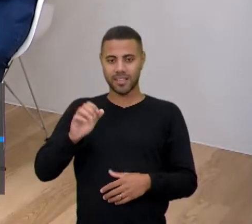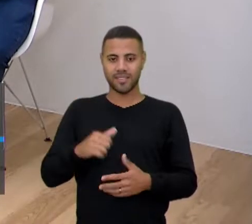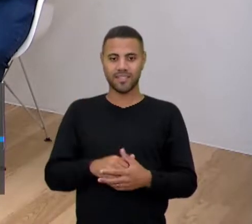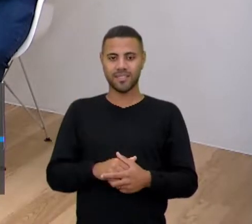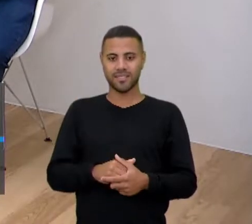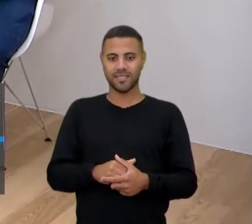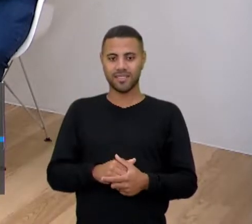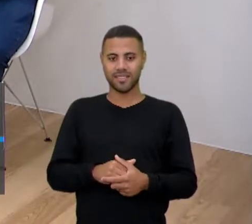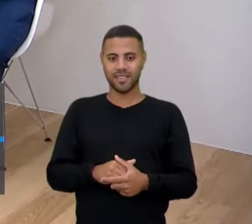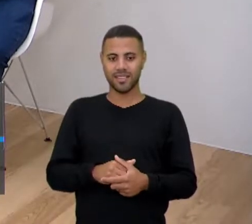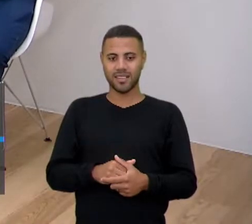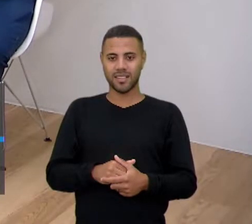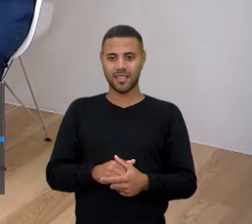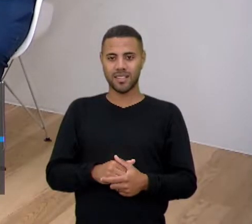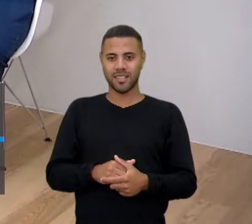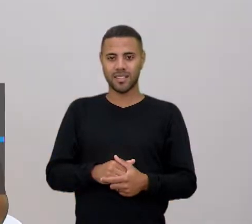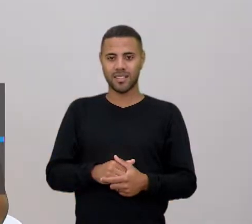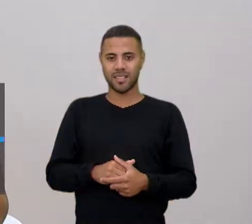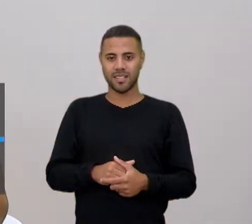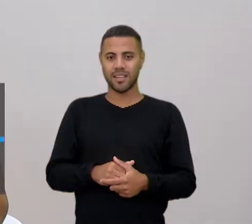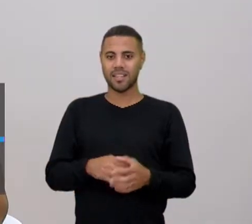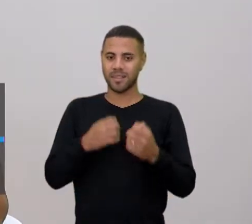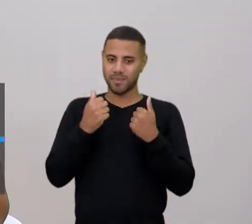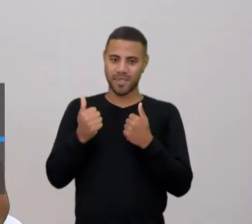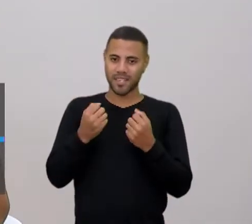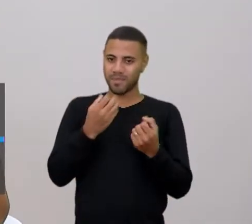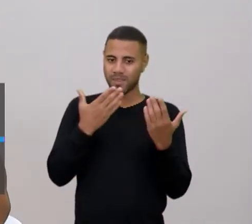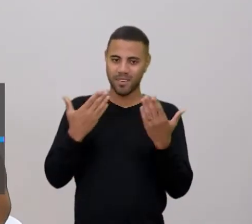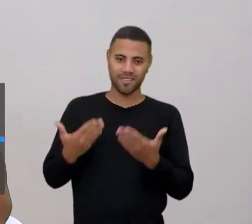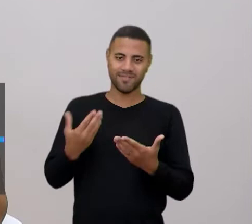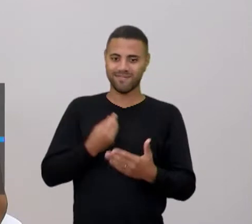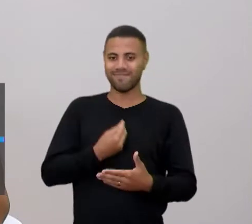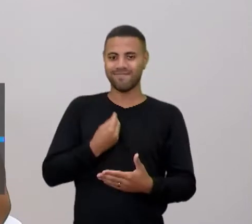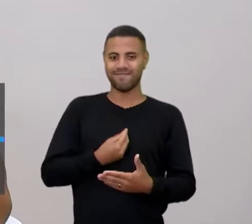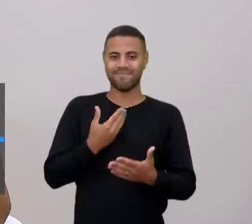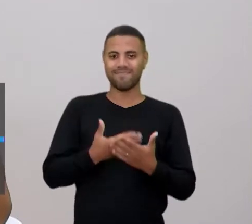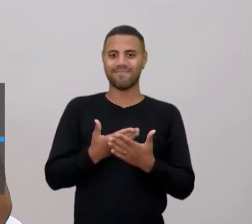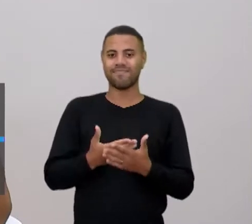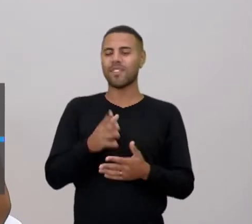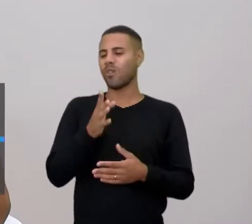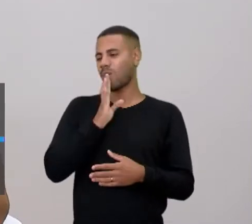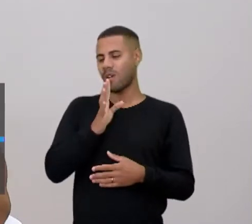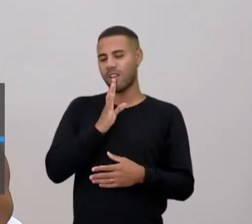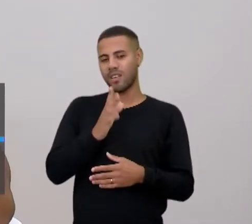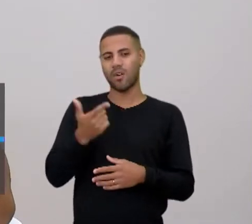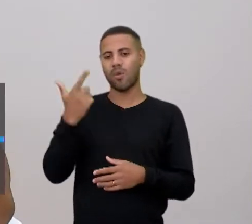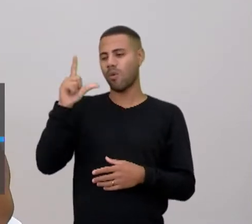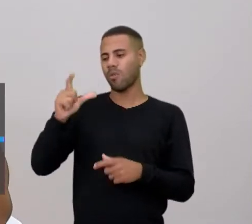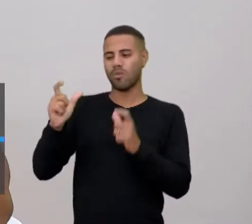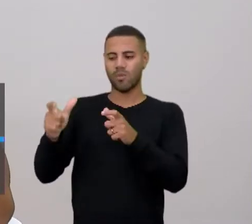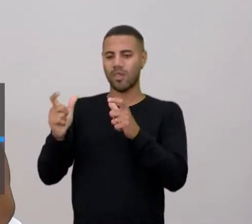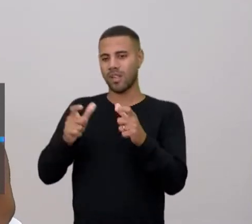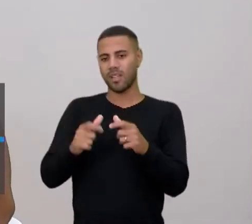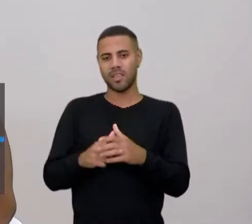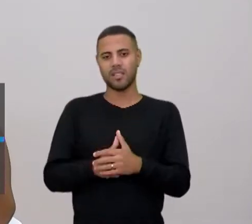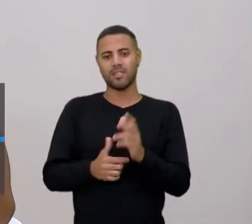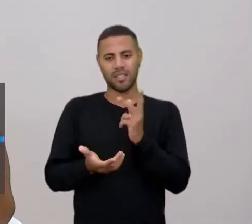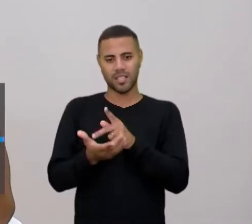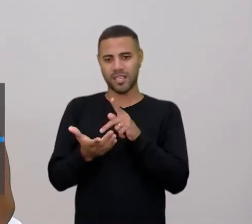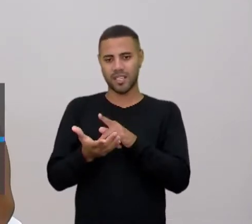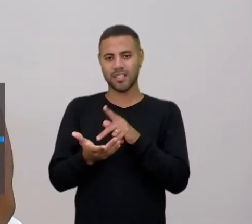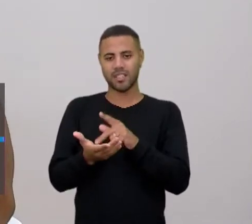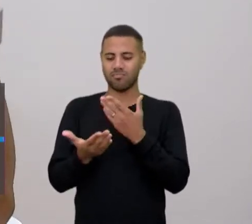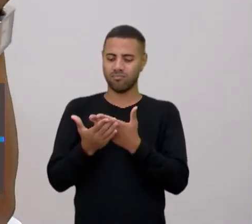Seu nome, será? Oi, gente, que bom que vocês chegaram aqui para nossa aula. A gente já se conhece, né, de outros carnavais, de outras aulas. Eu também